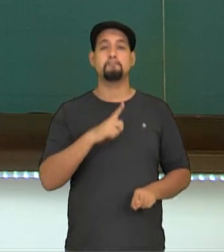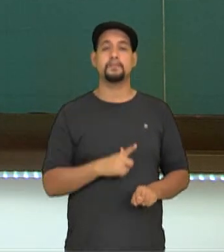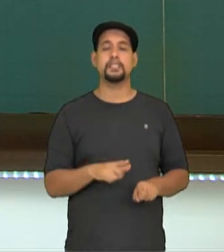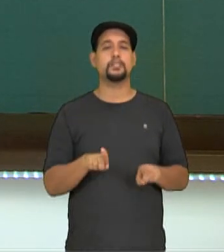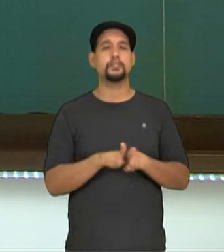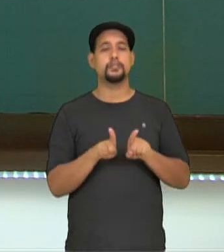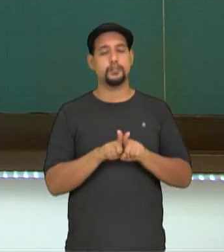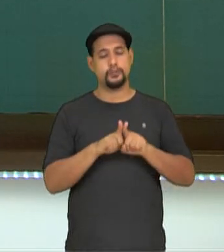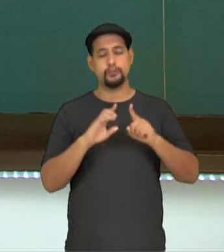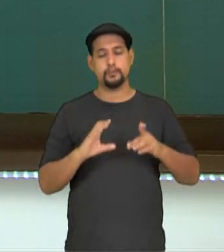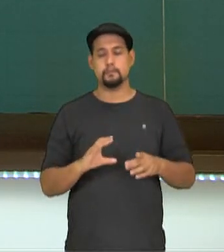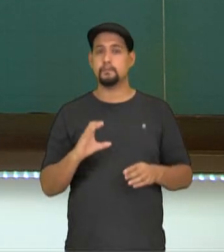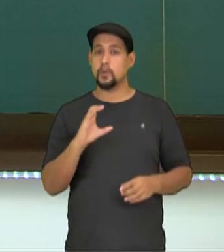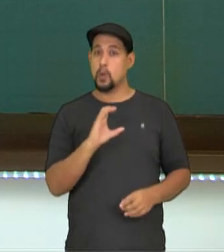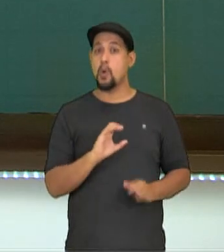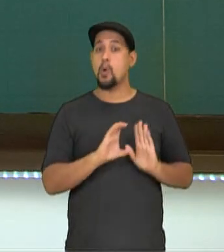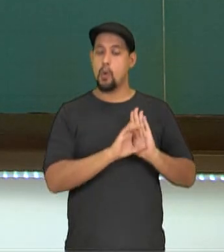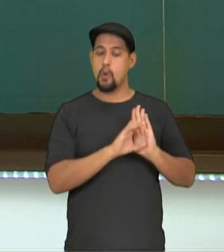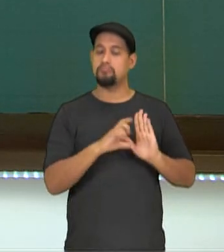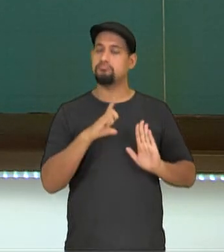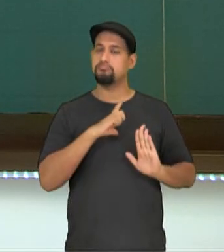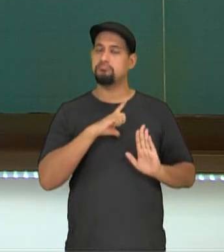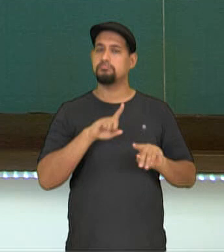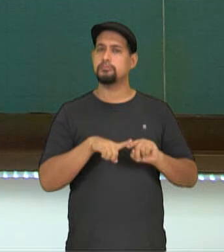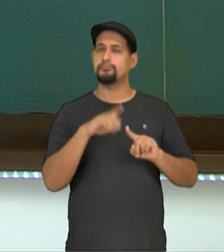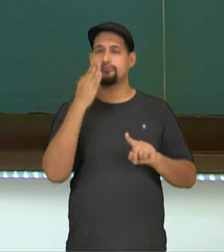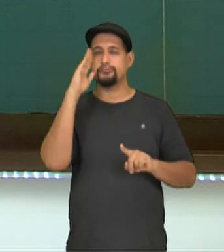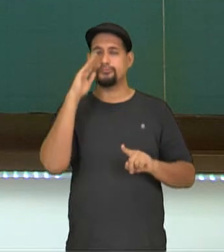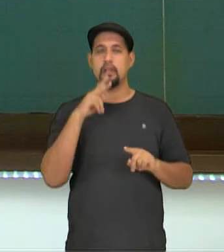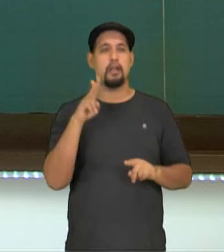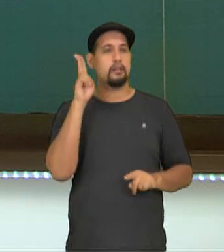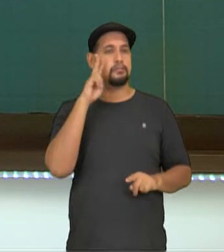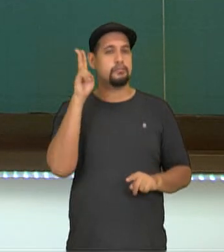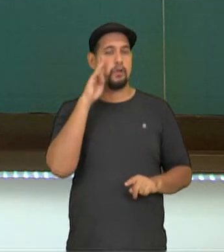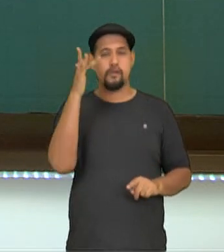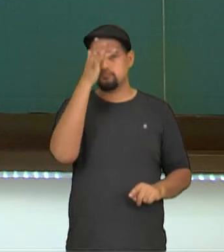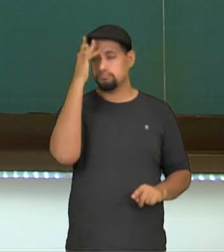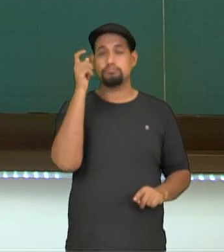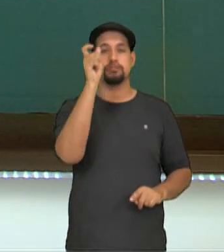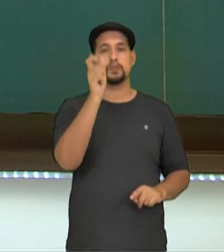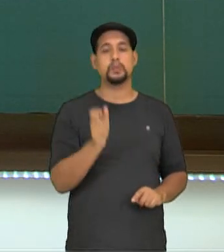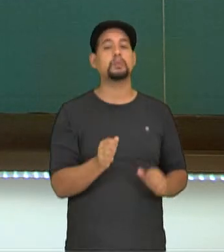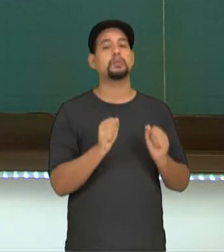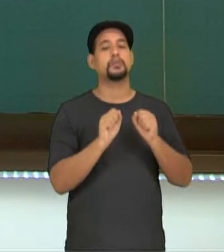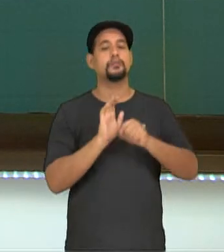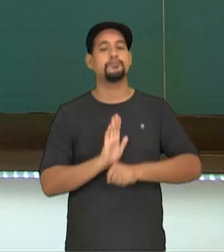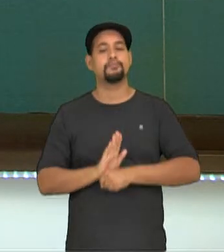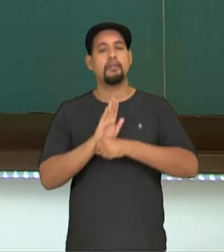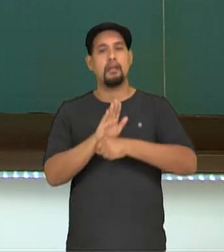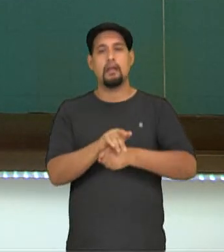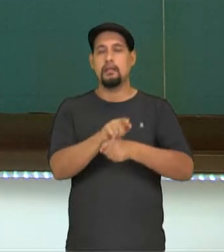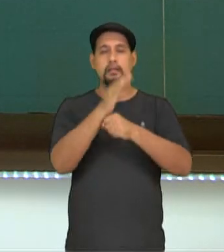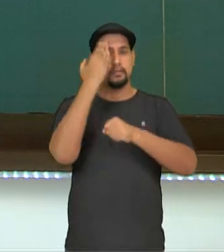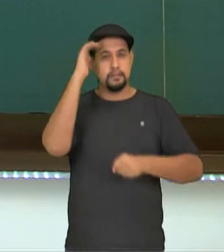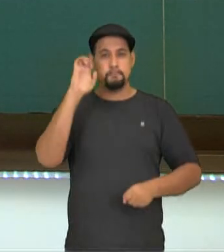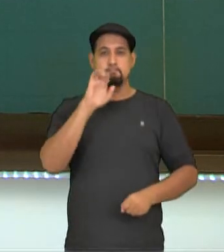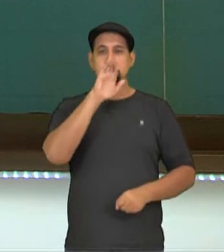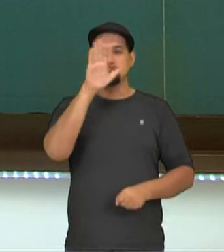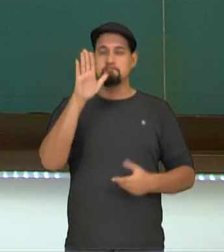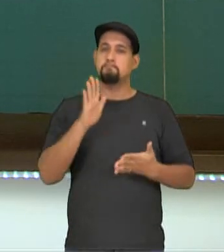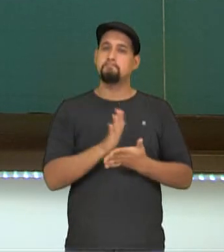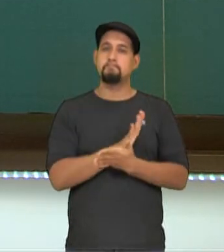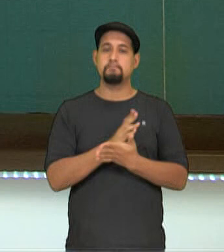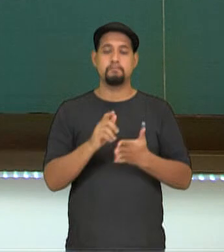literaturas contemporâneas. Compreender a história pessoal dos autores pode contribuir para a compreensão de